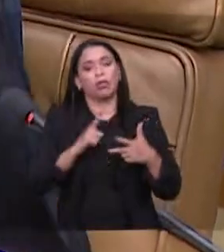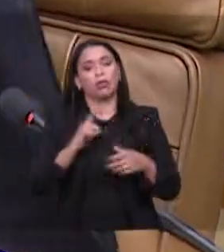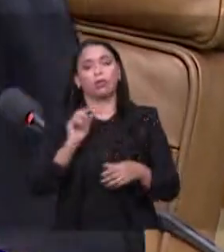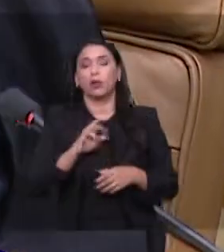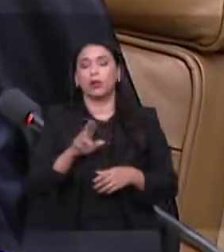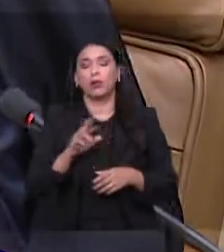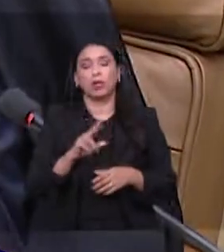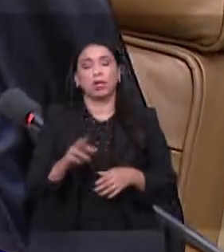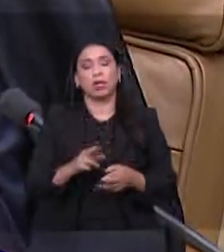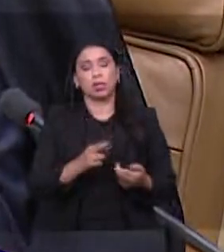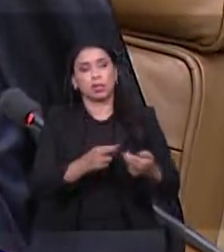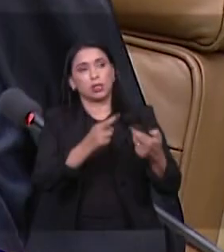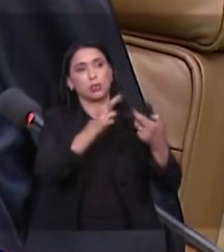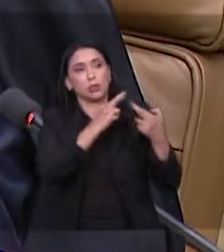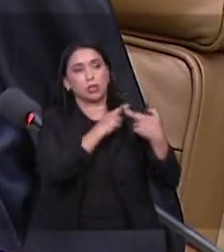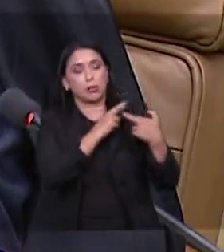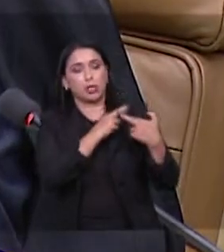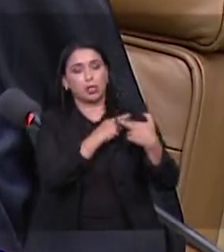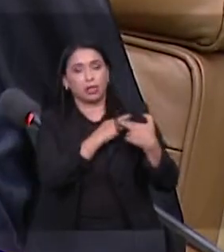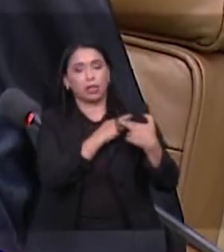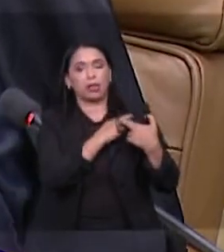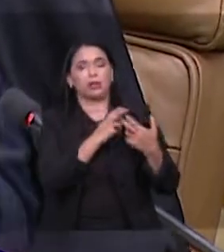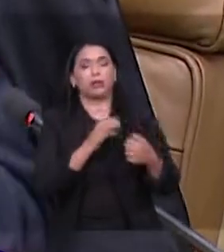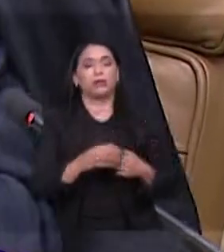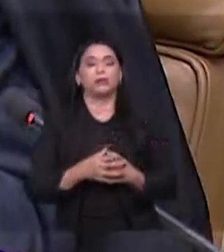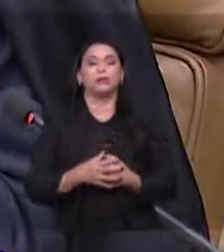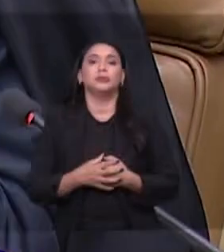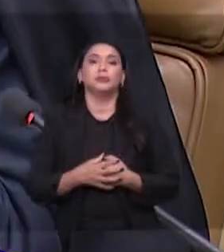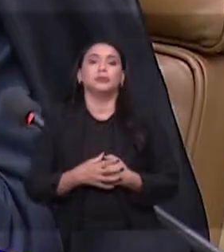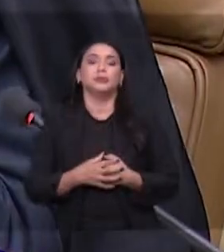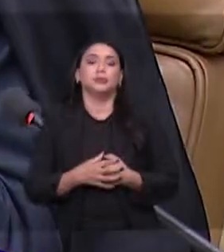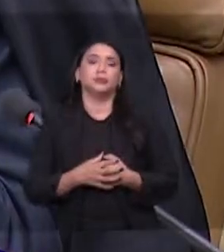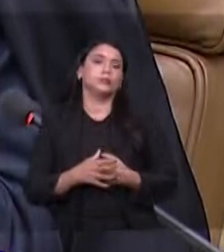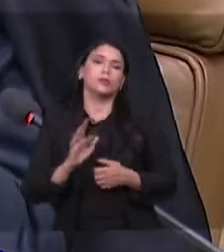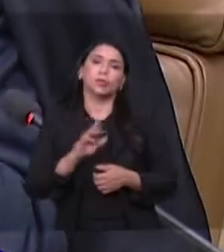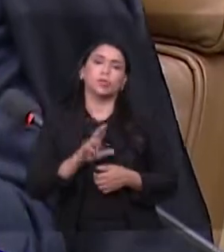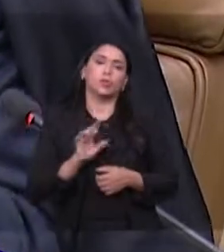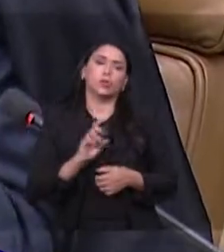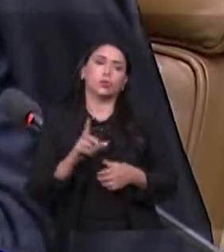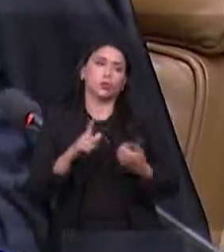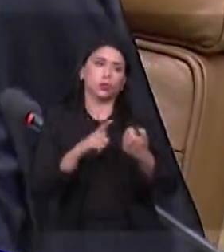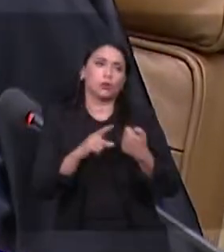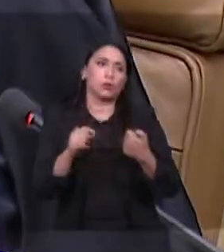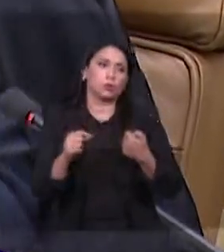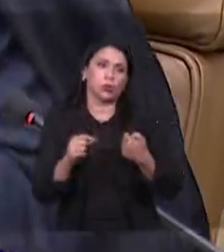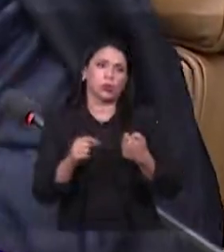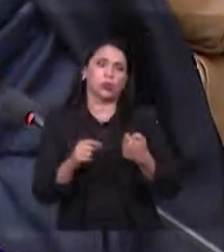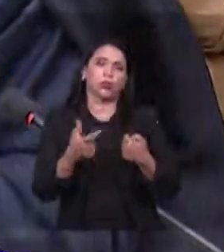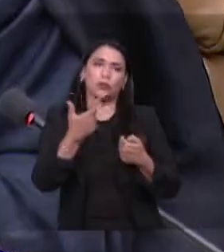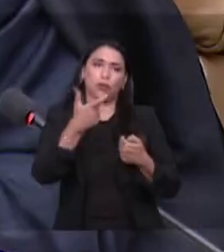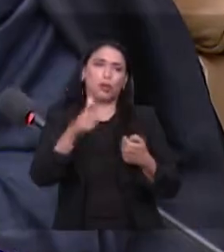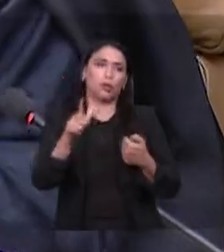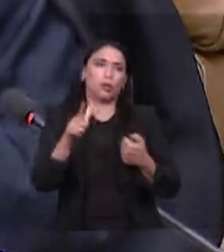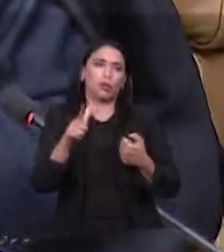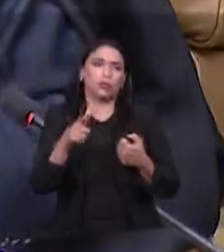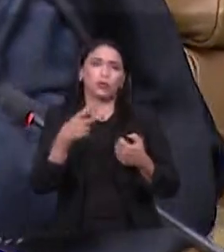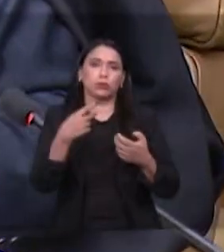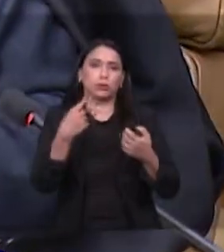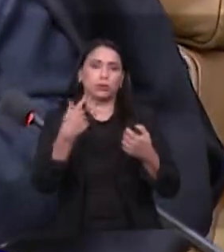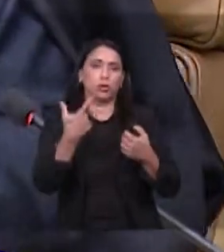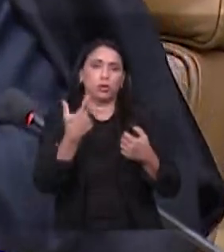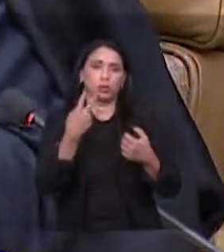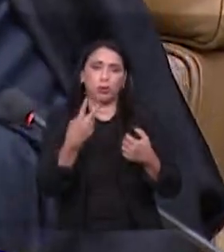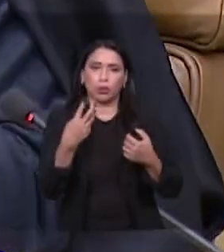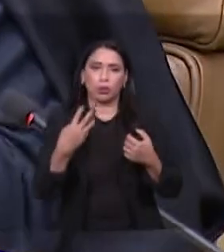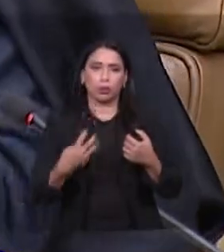desincumbir-se-ia dessas funções? E não há apenas esse dispositivo, há pelo menos mais dois ou três que, em